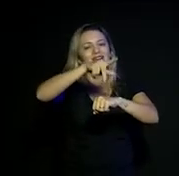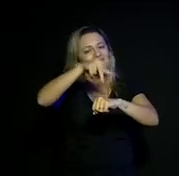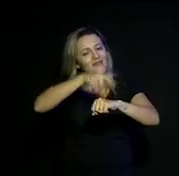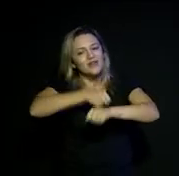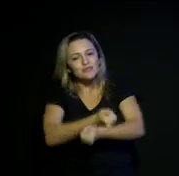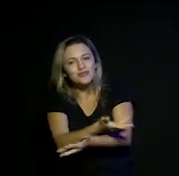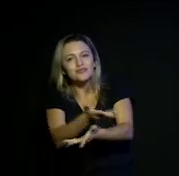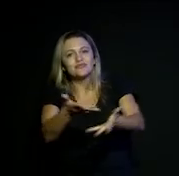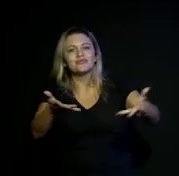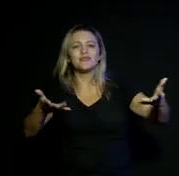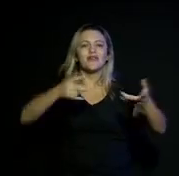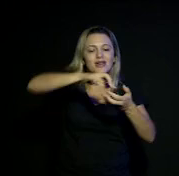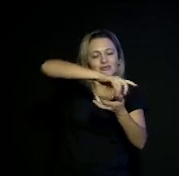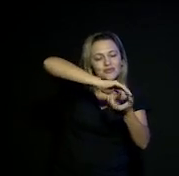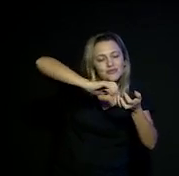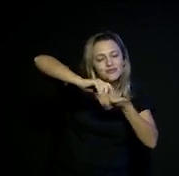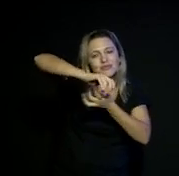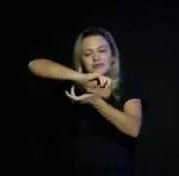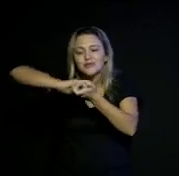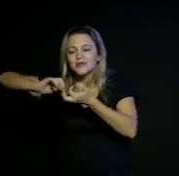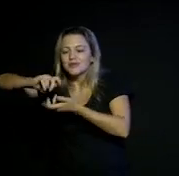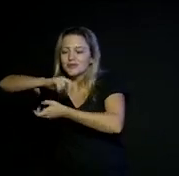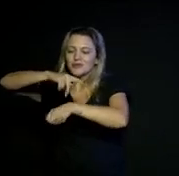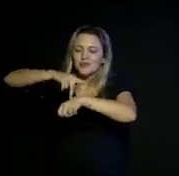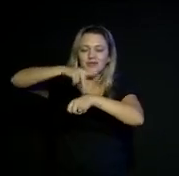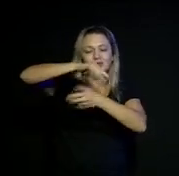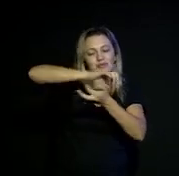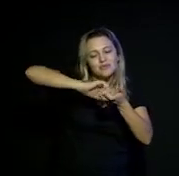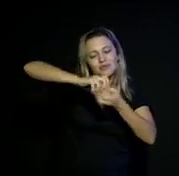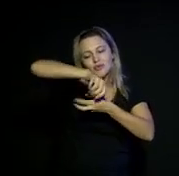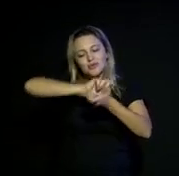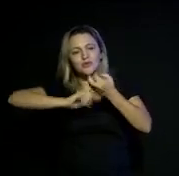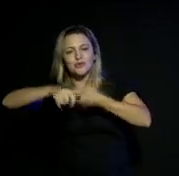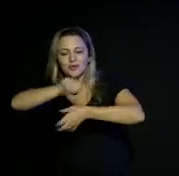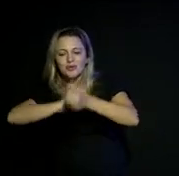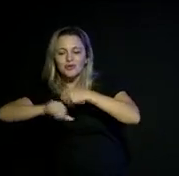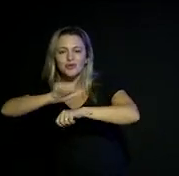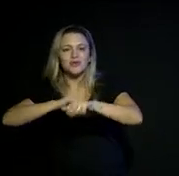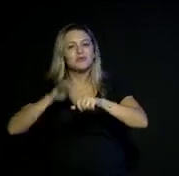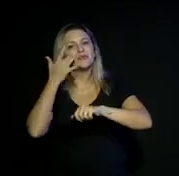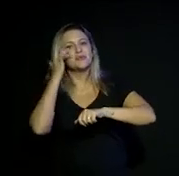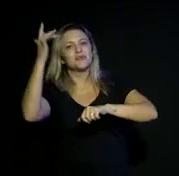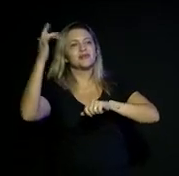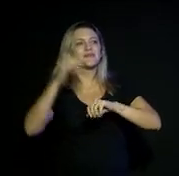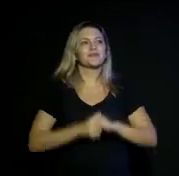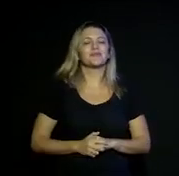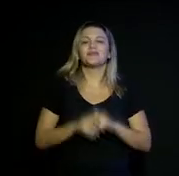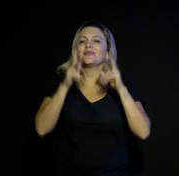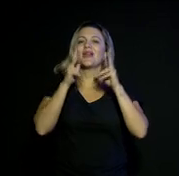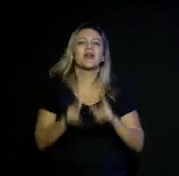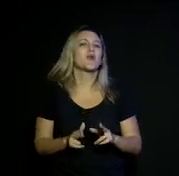evoluindo lentamente na sua estrutura molecular até algumas um dia chegarem a um diamante. A natureza chega e